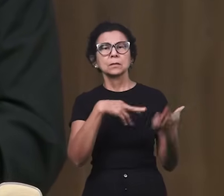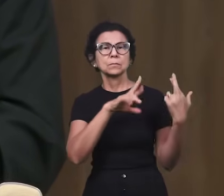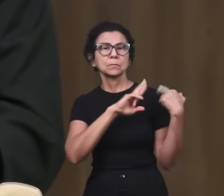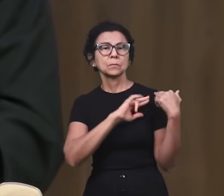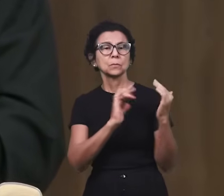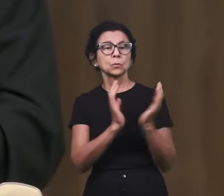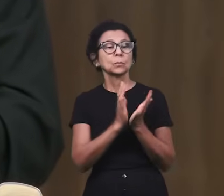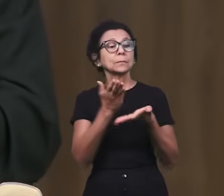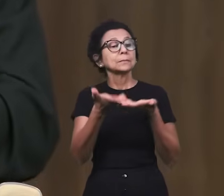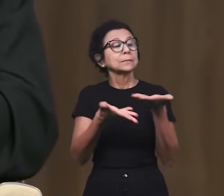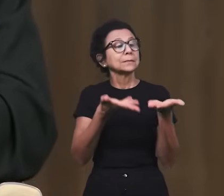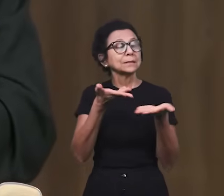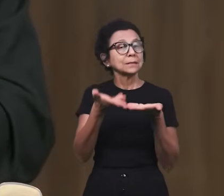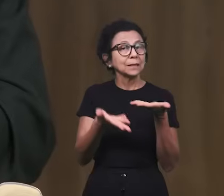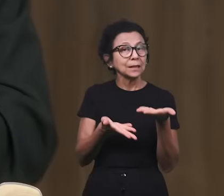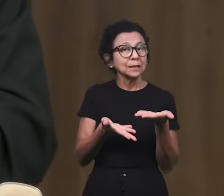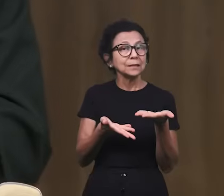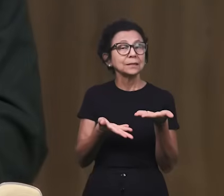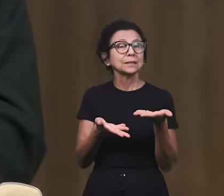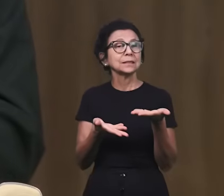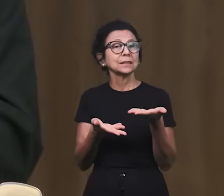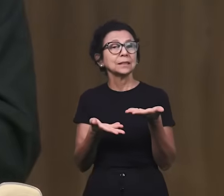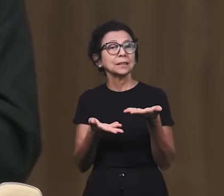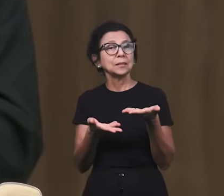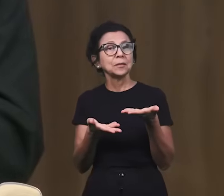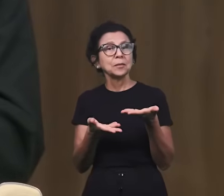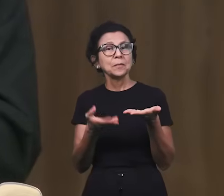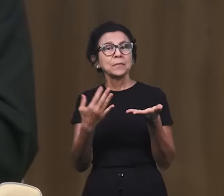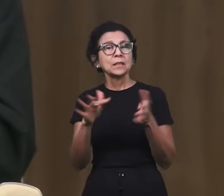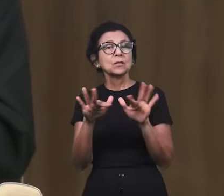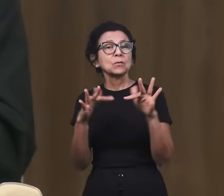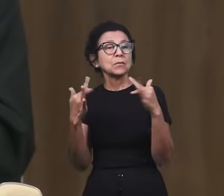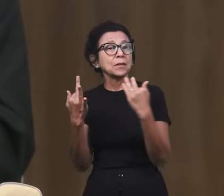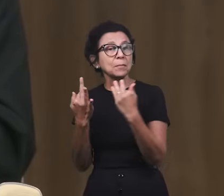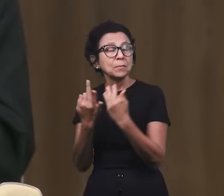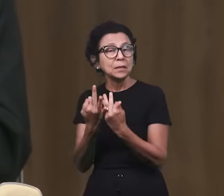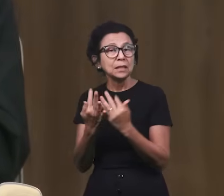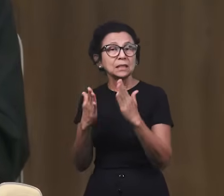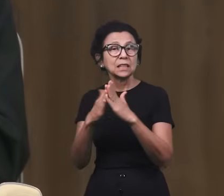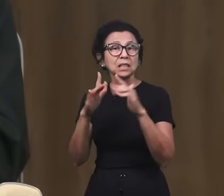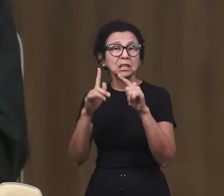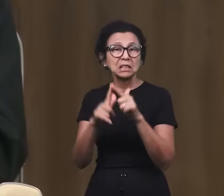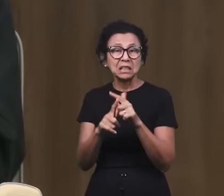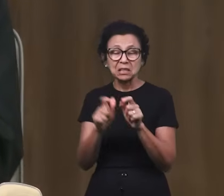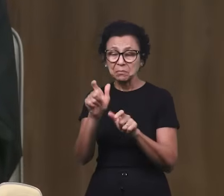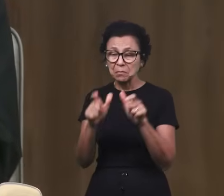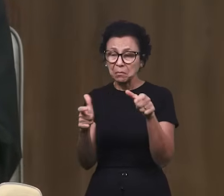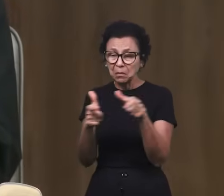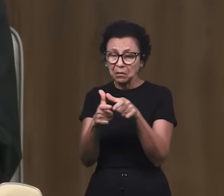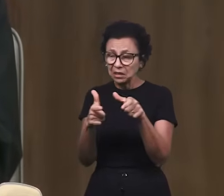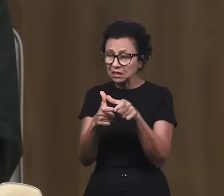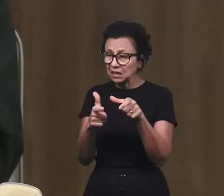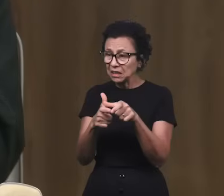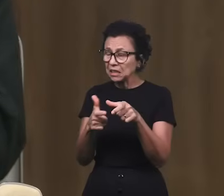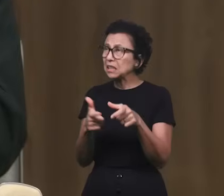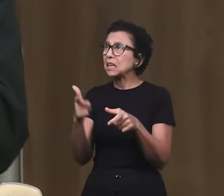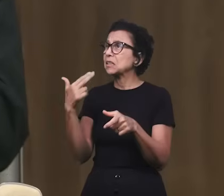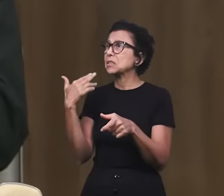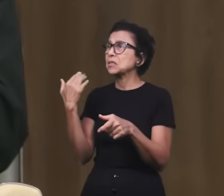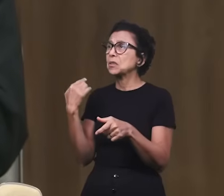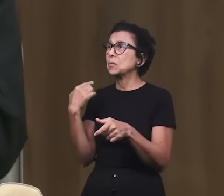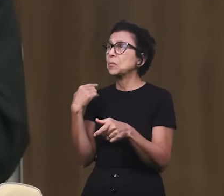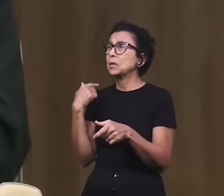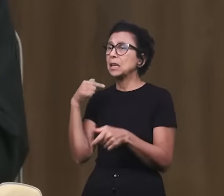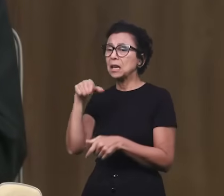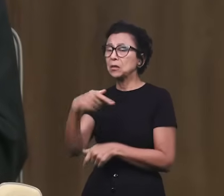grupo de assistência, a sua família na igreja está num grupo de assistência fraquinho, que tem pouca gente. O Senhor me colocou